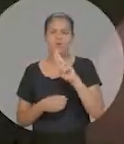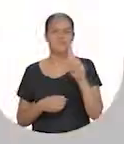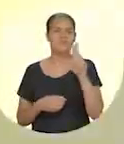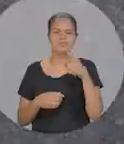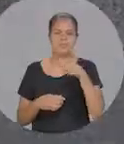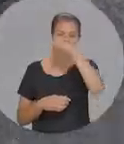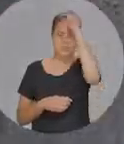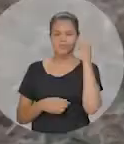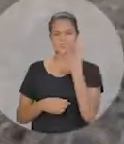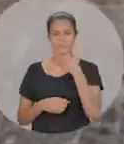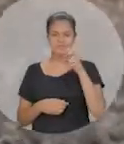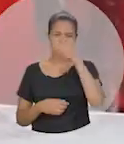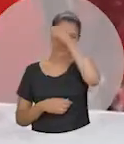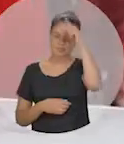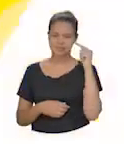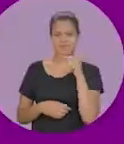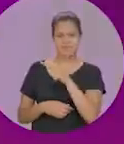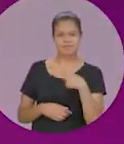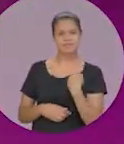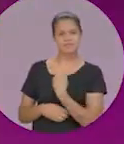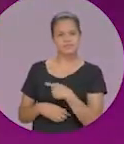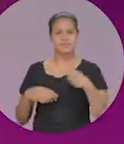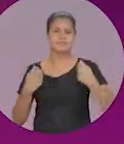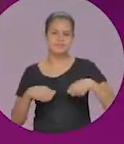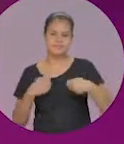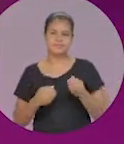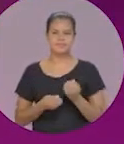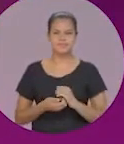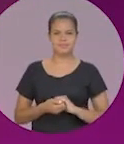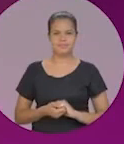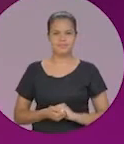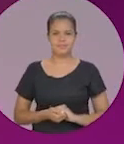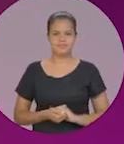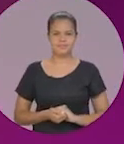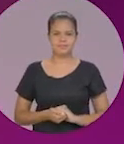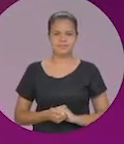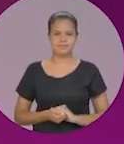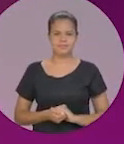povo. Chega 45, prefeita, é dela que a gente precisa.